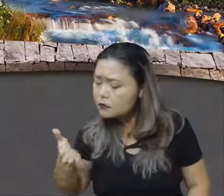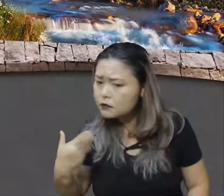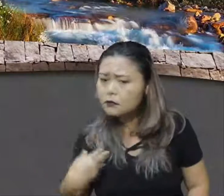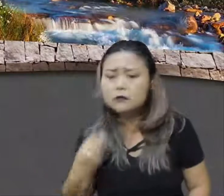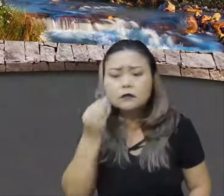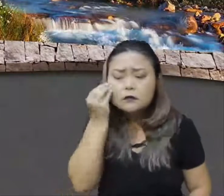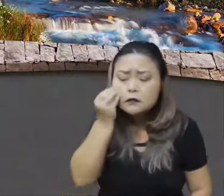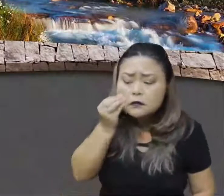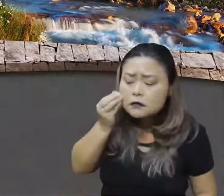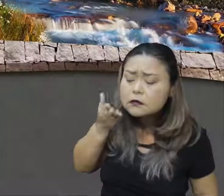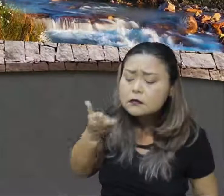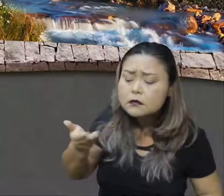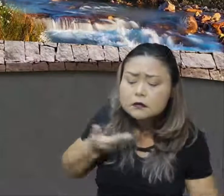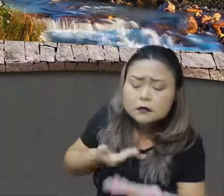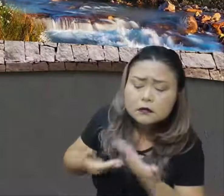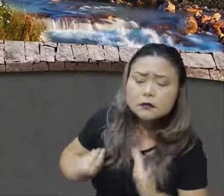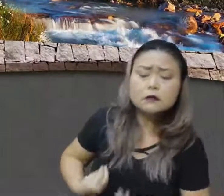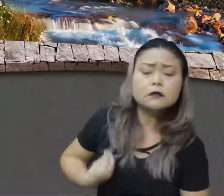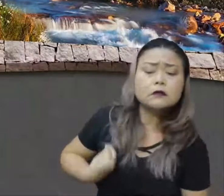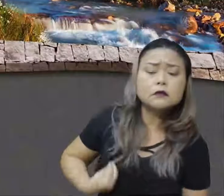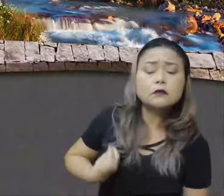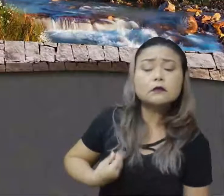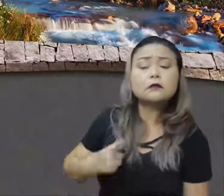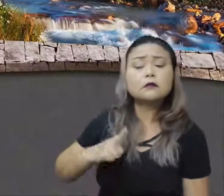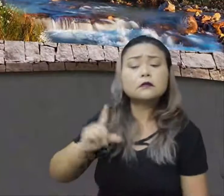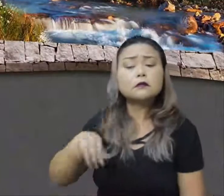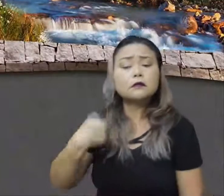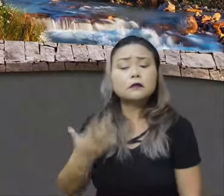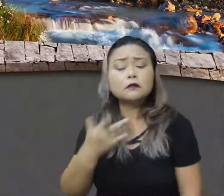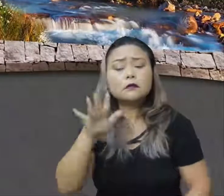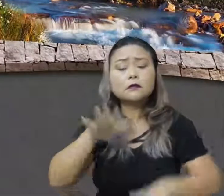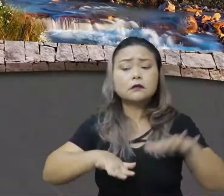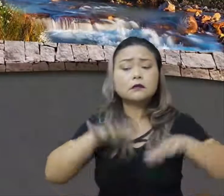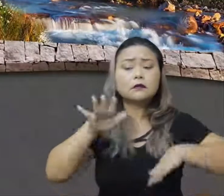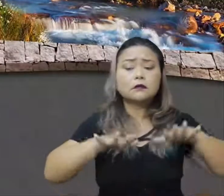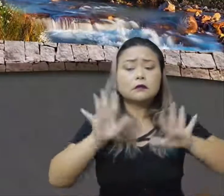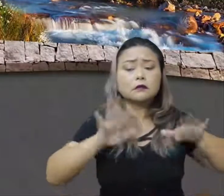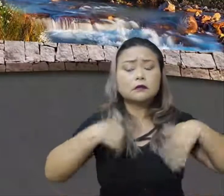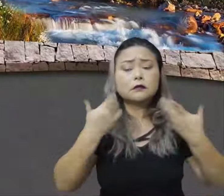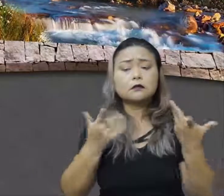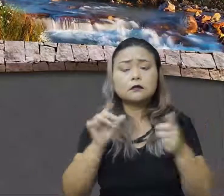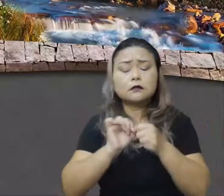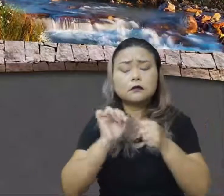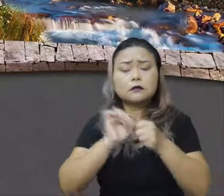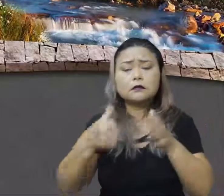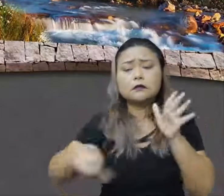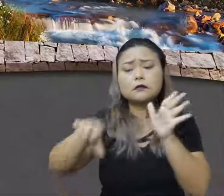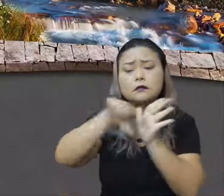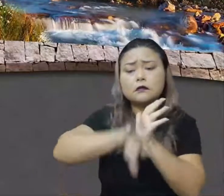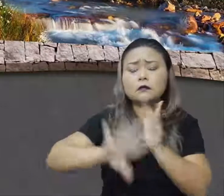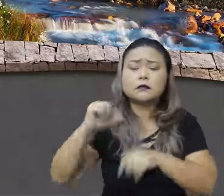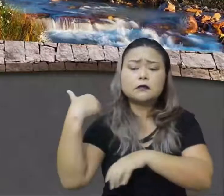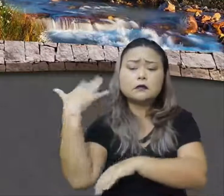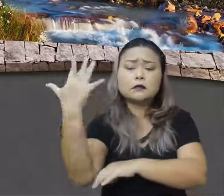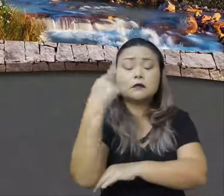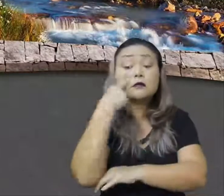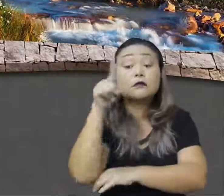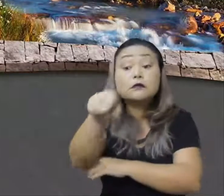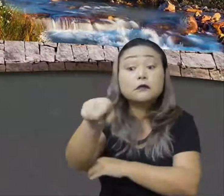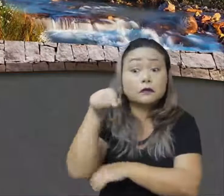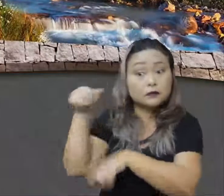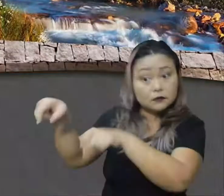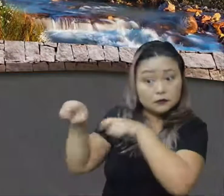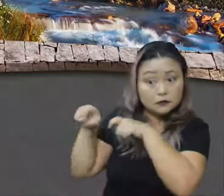vivencia, você pode ter visto, às vezes, muitos crimes ambientais, você está no campo,